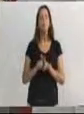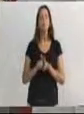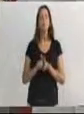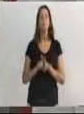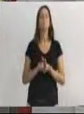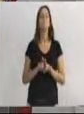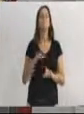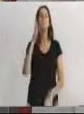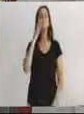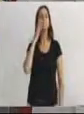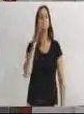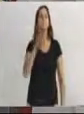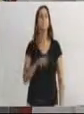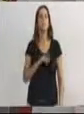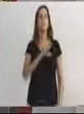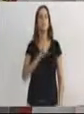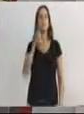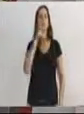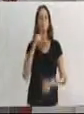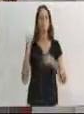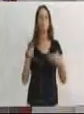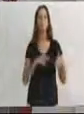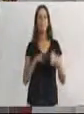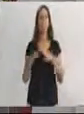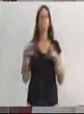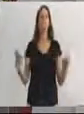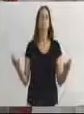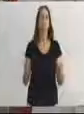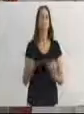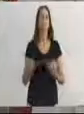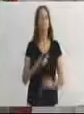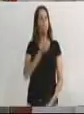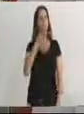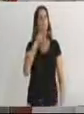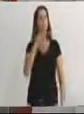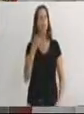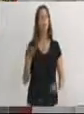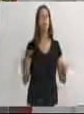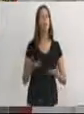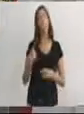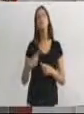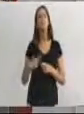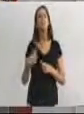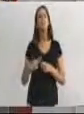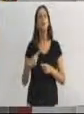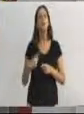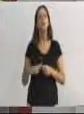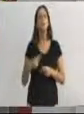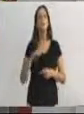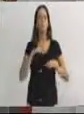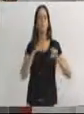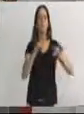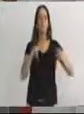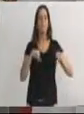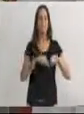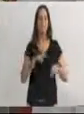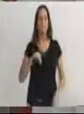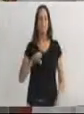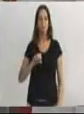vamos fazer os encaminhamentos necessários e relato isso que também hoje foi abordado aqui na no salão nobre nossa casa